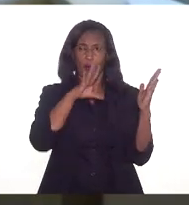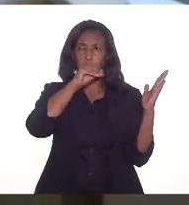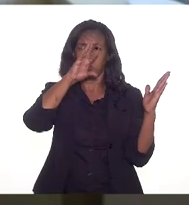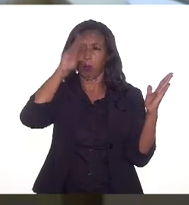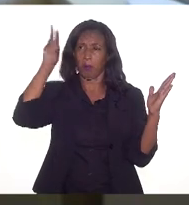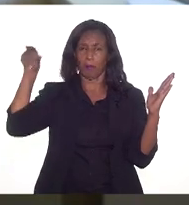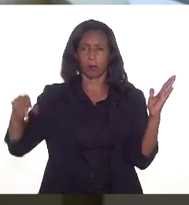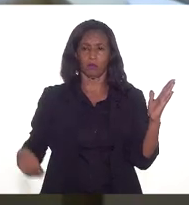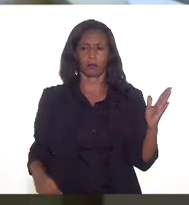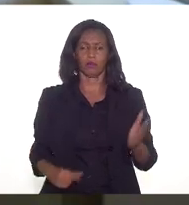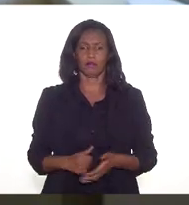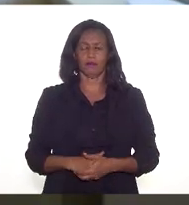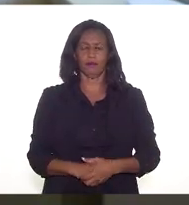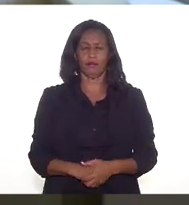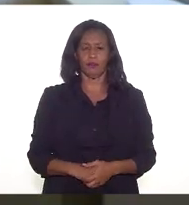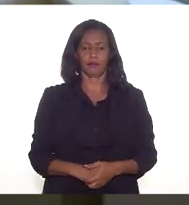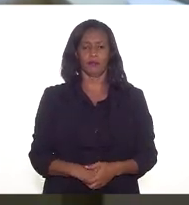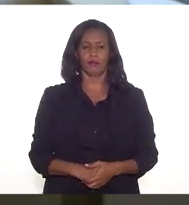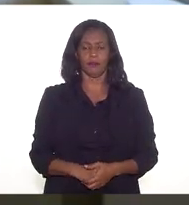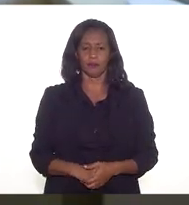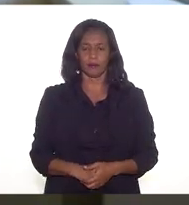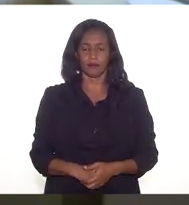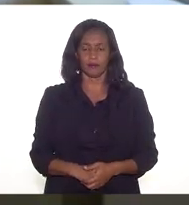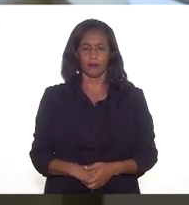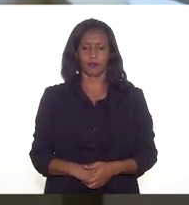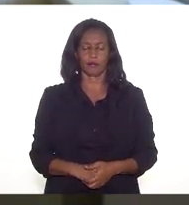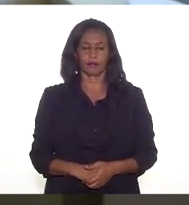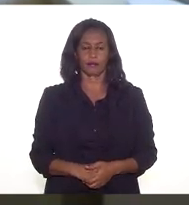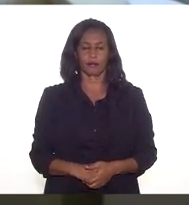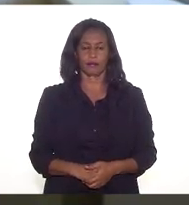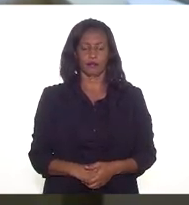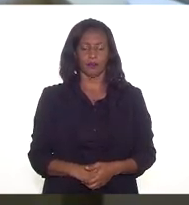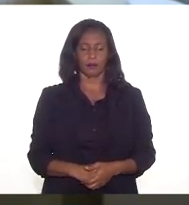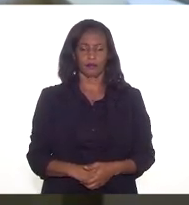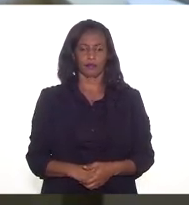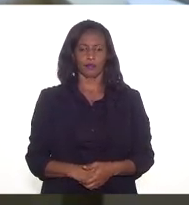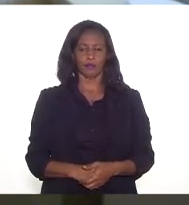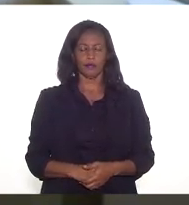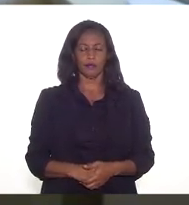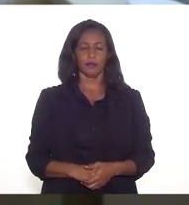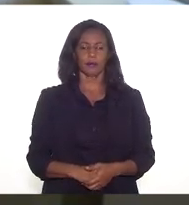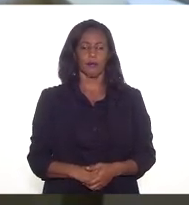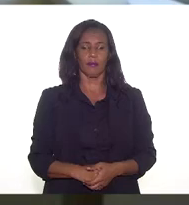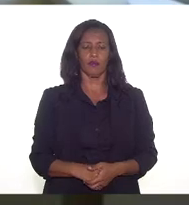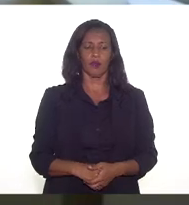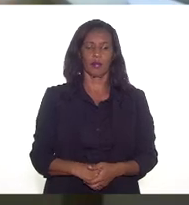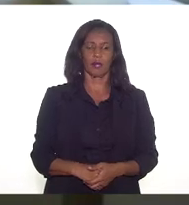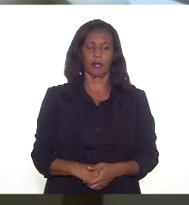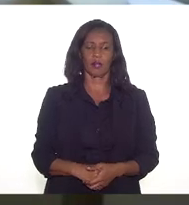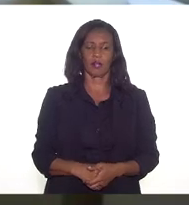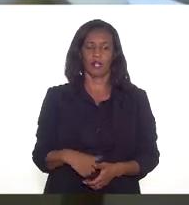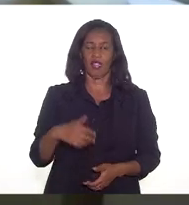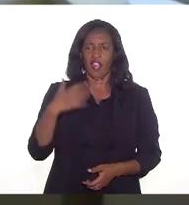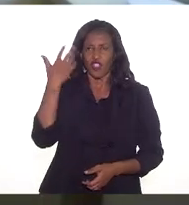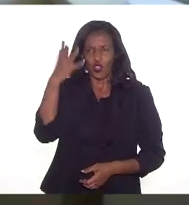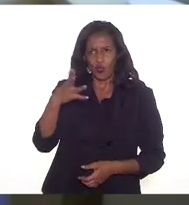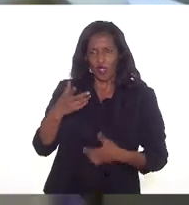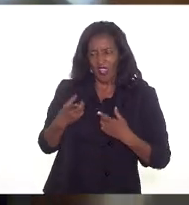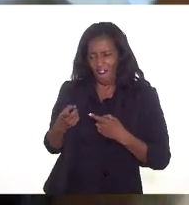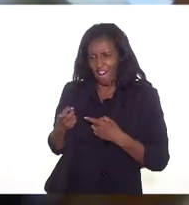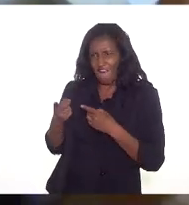Vou botar a boca no mundo. A gente não está querendo vender um patrimônio